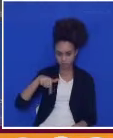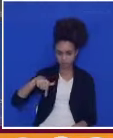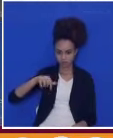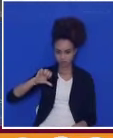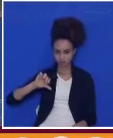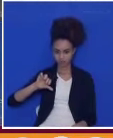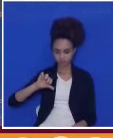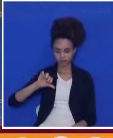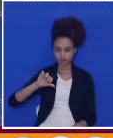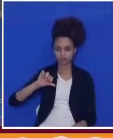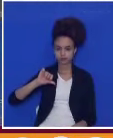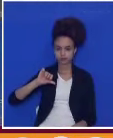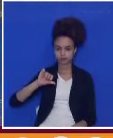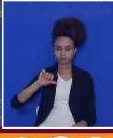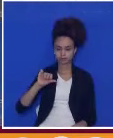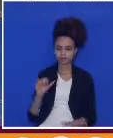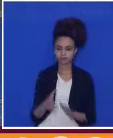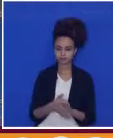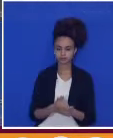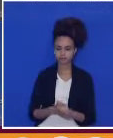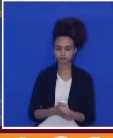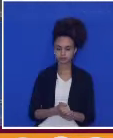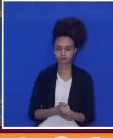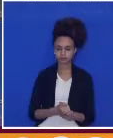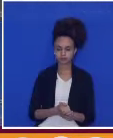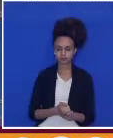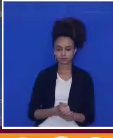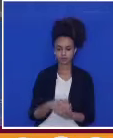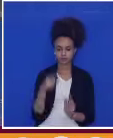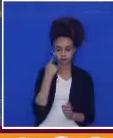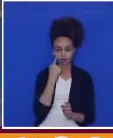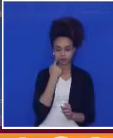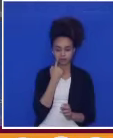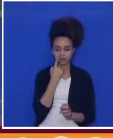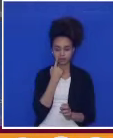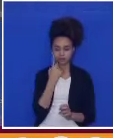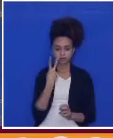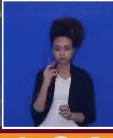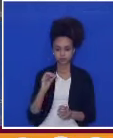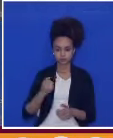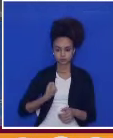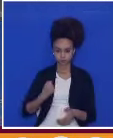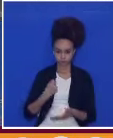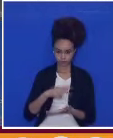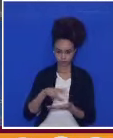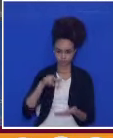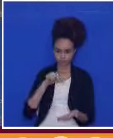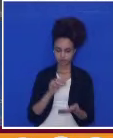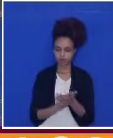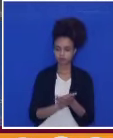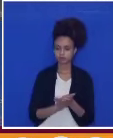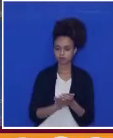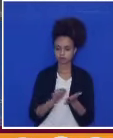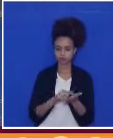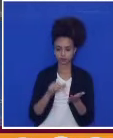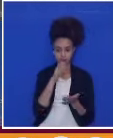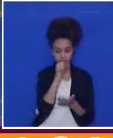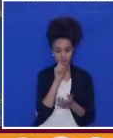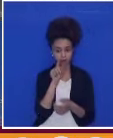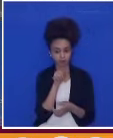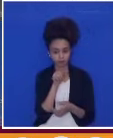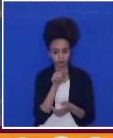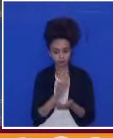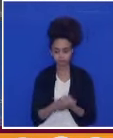Laranja, 79. Vamos confirmar? Os 20 números sorteados na Lotomania foram